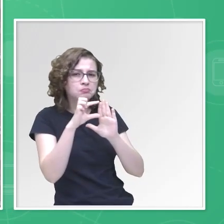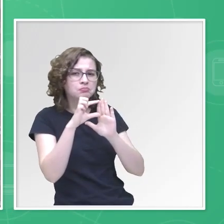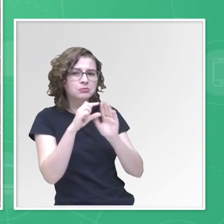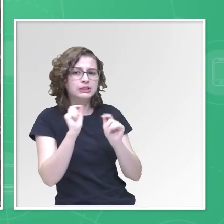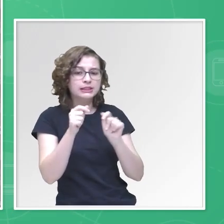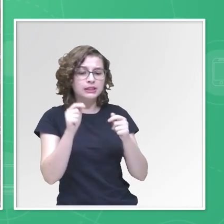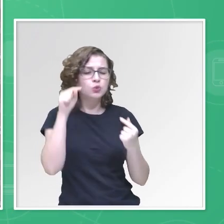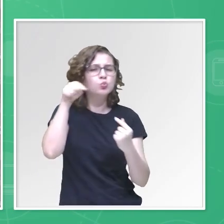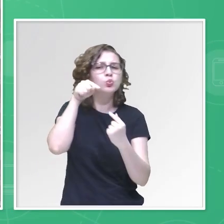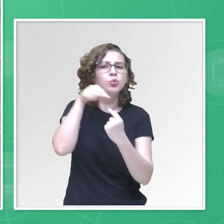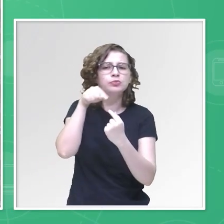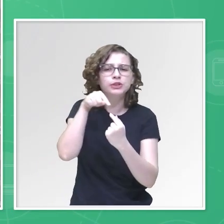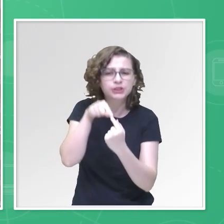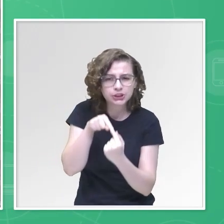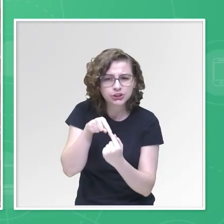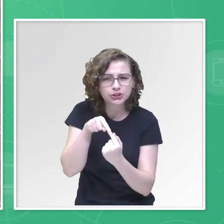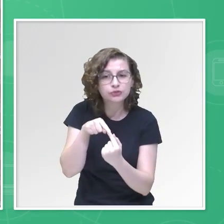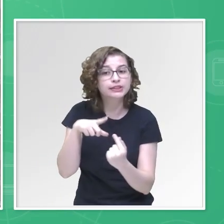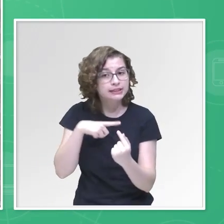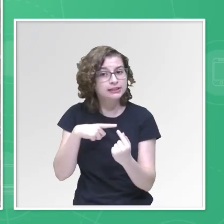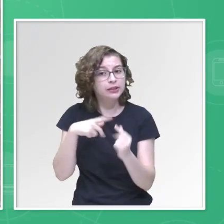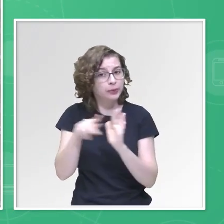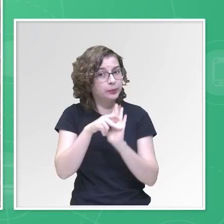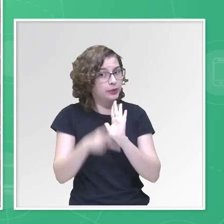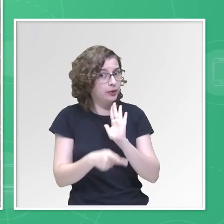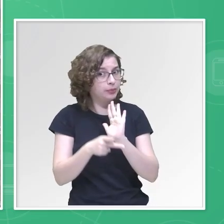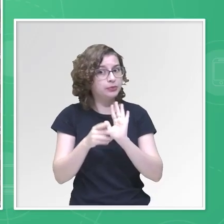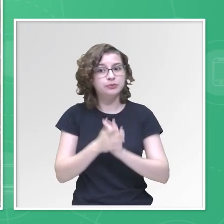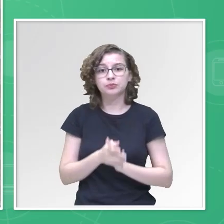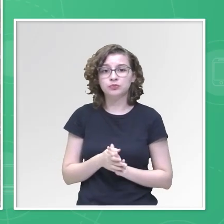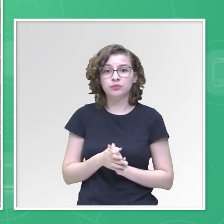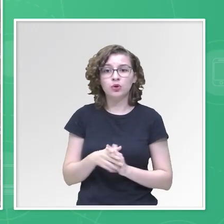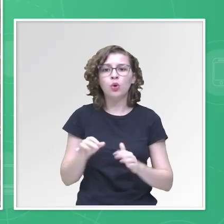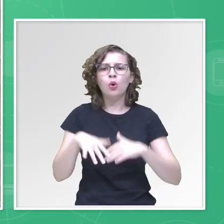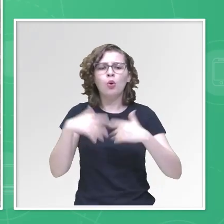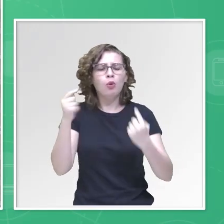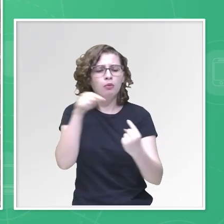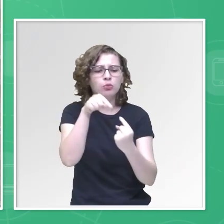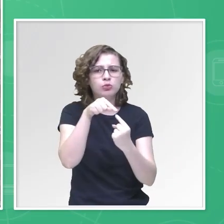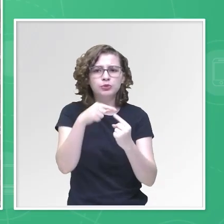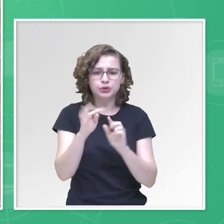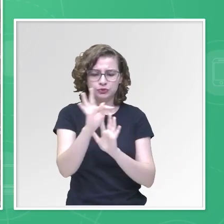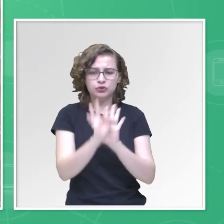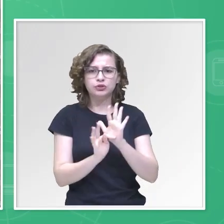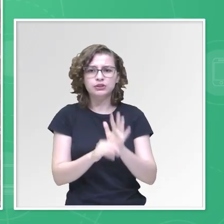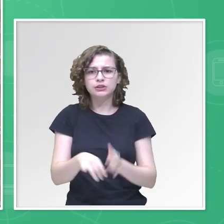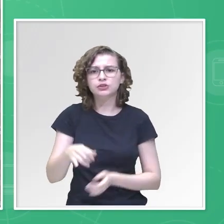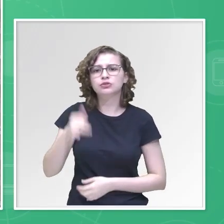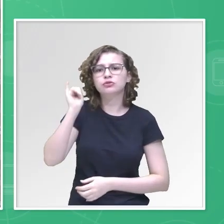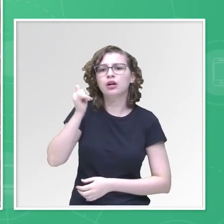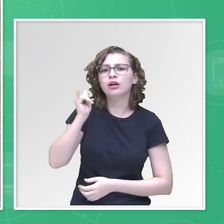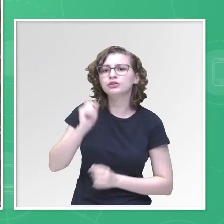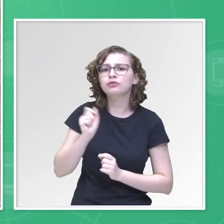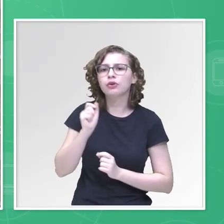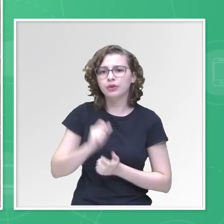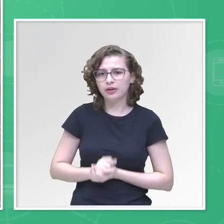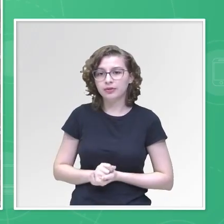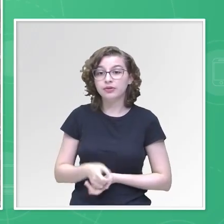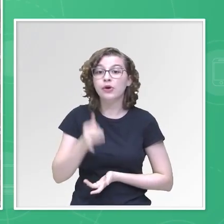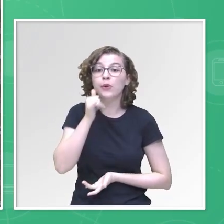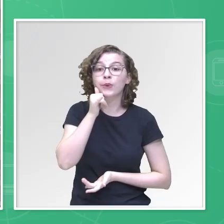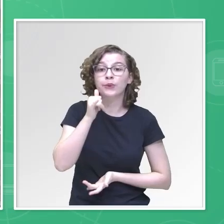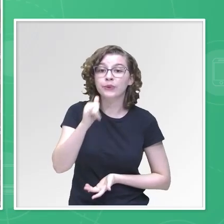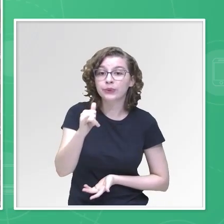qual é a finalidade do texto narrativo texto narrativo tem por finalidade conta narra